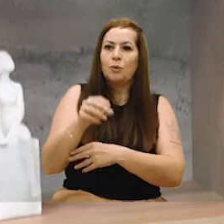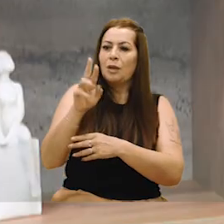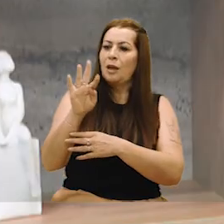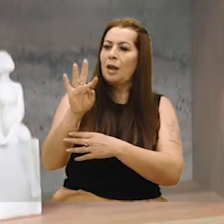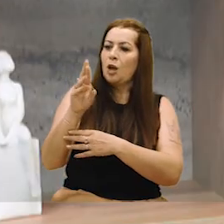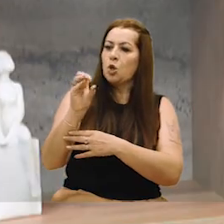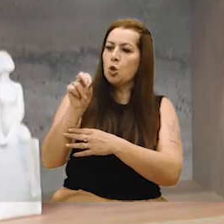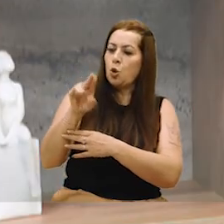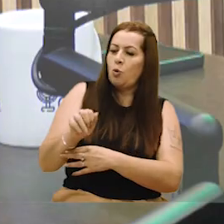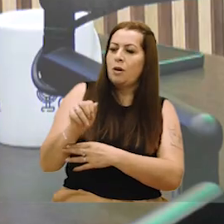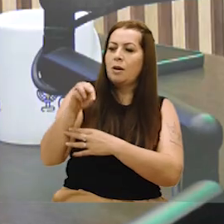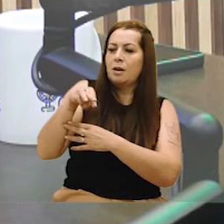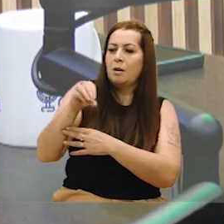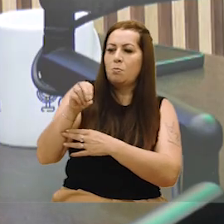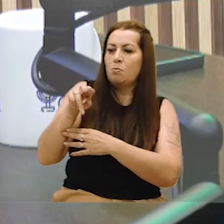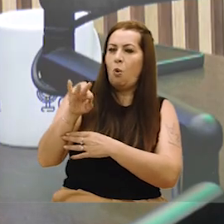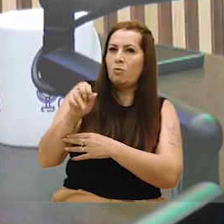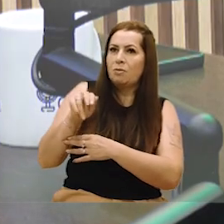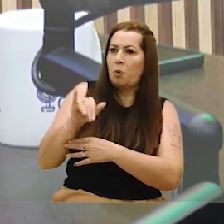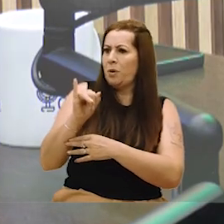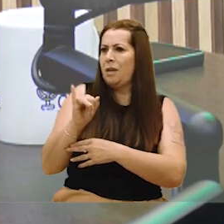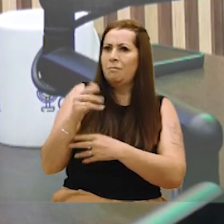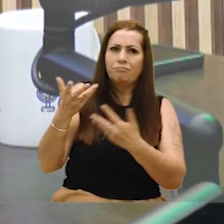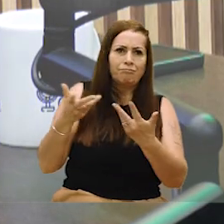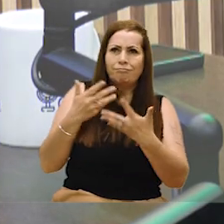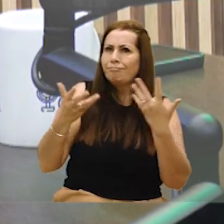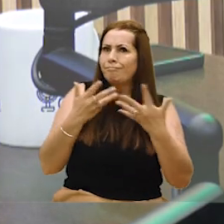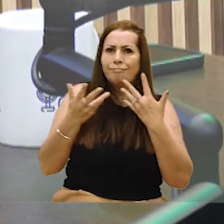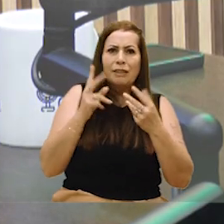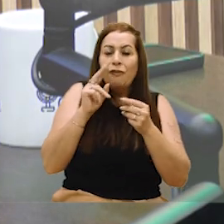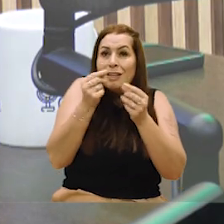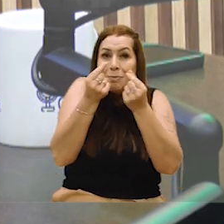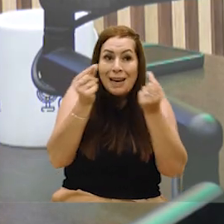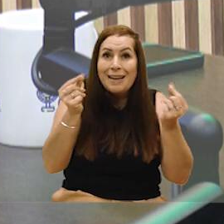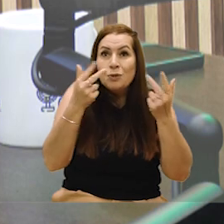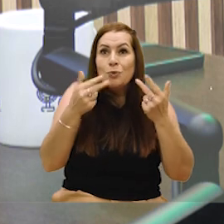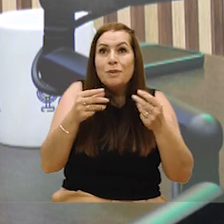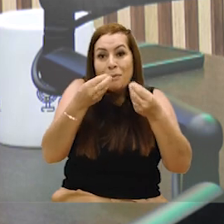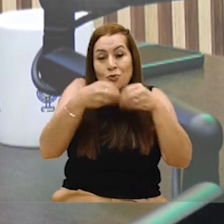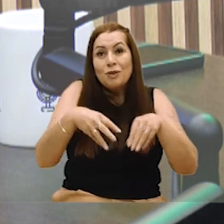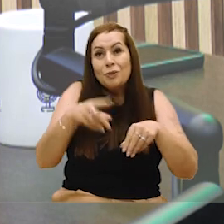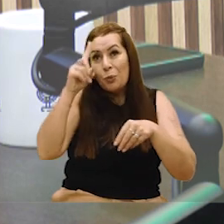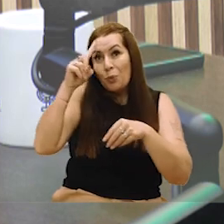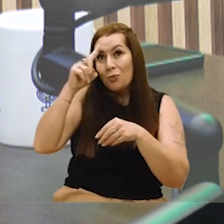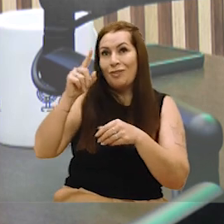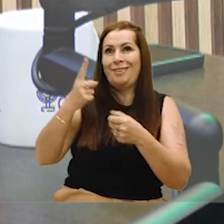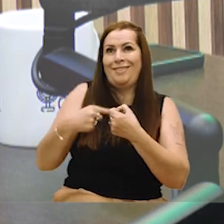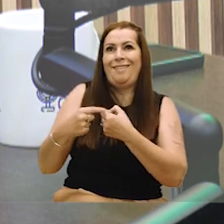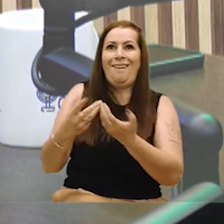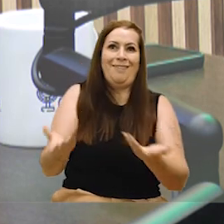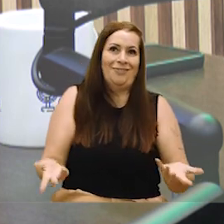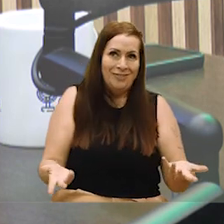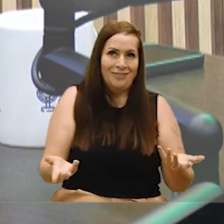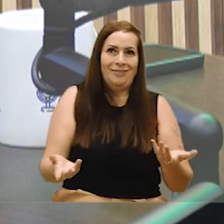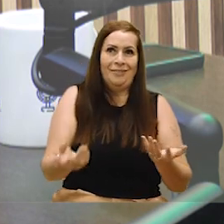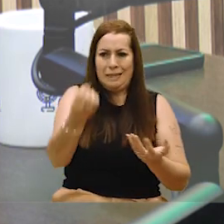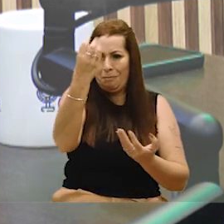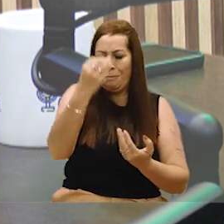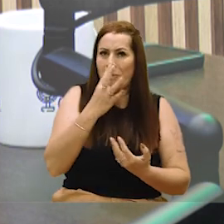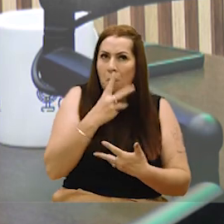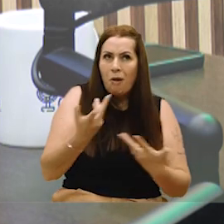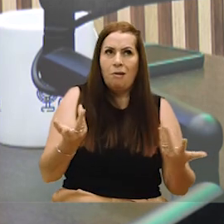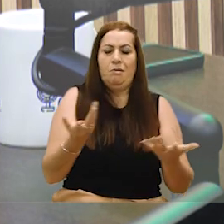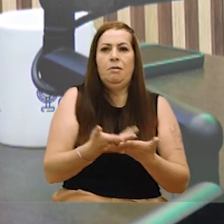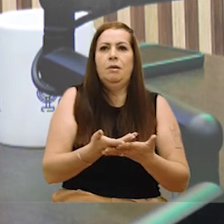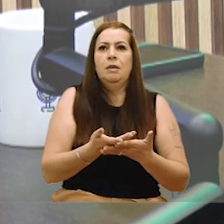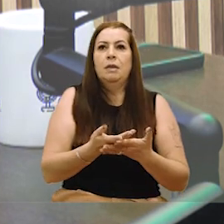A tronca. Né? Então, a gente tem que rever essas pequenas coisas que acabam prejudicando o dia a dia da vida da cidade. Né? Nós